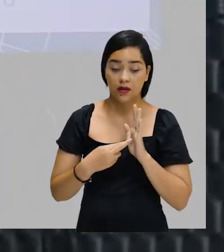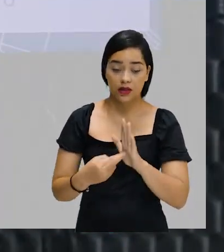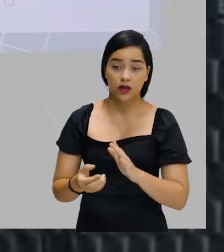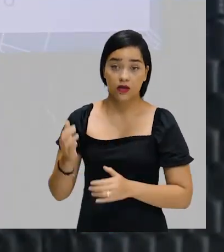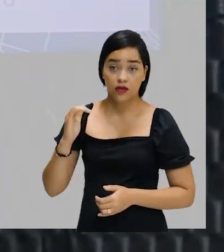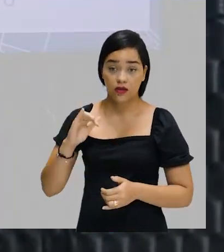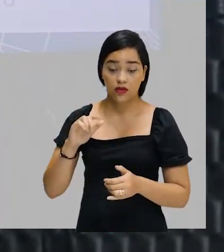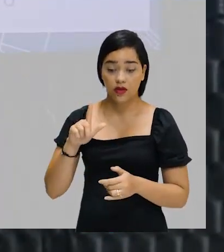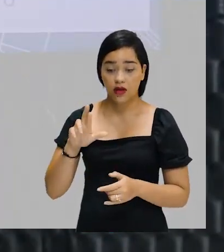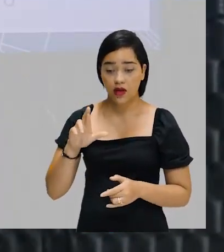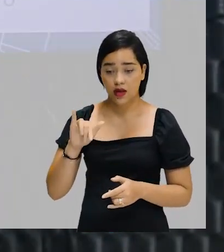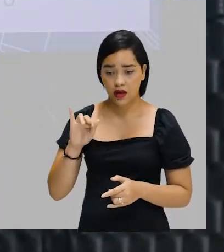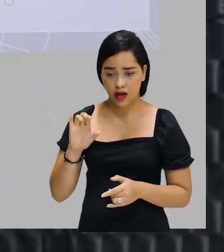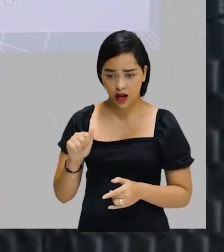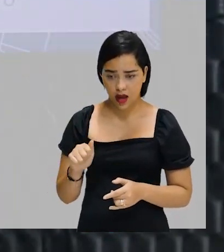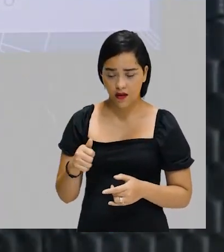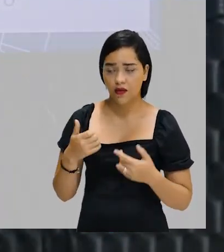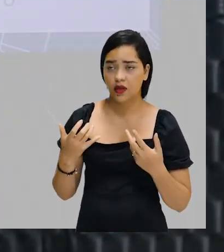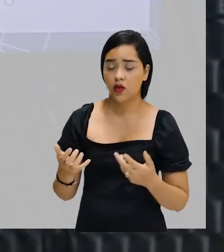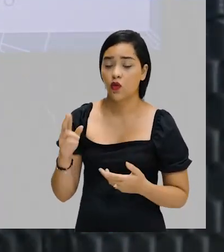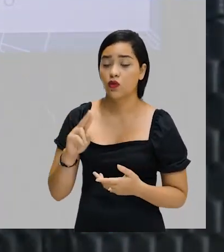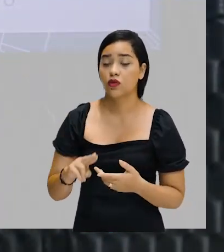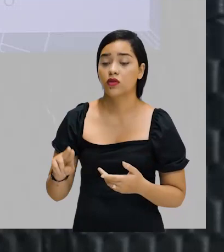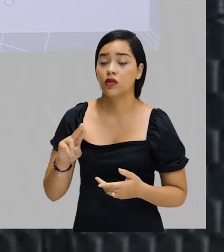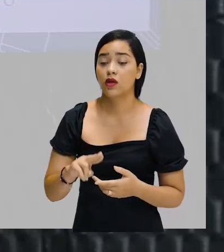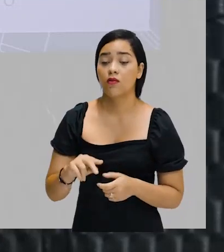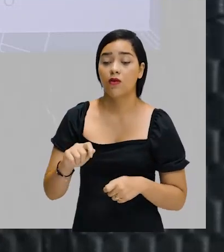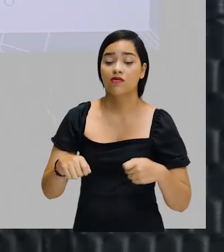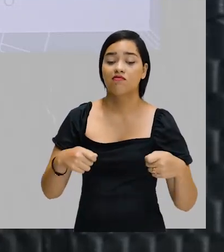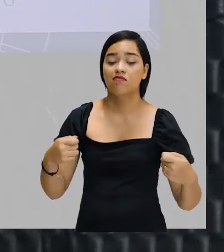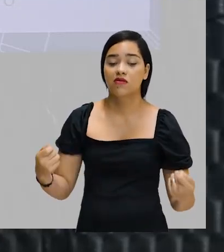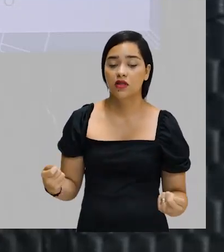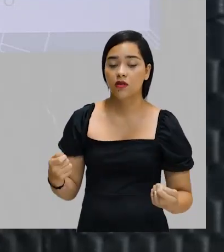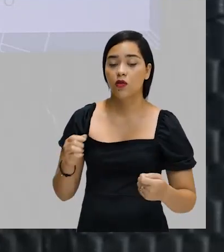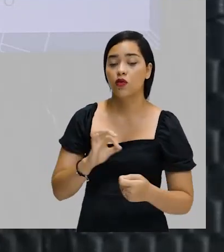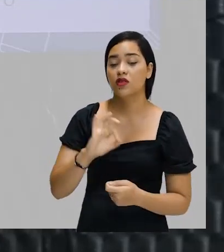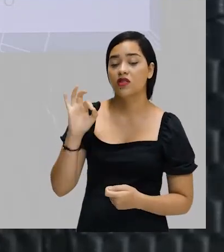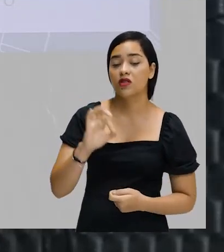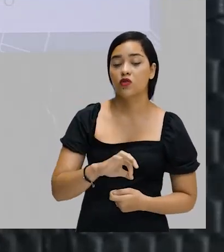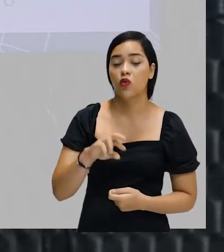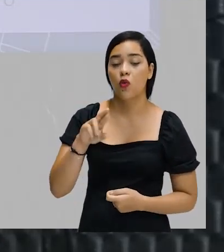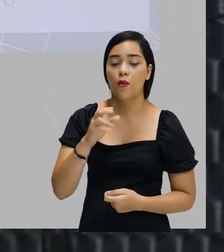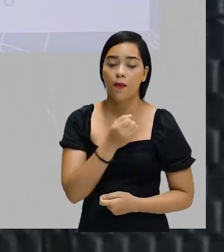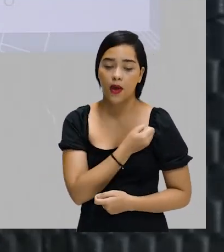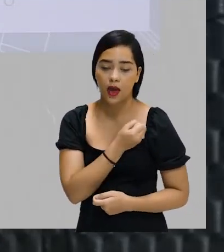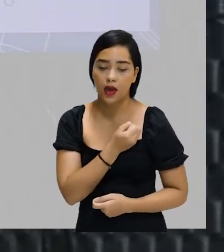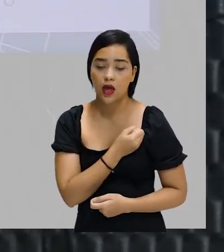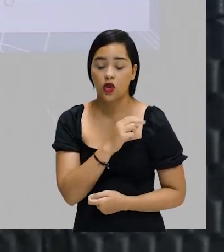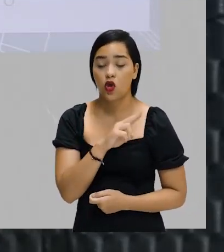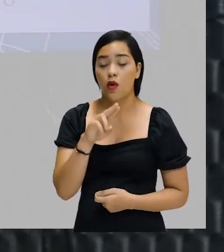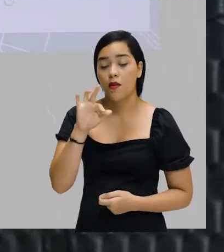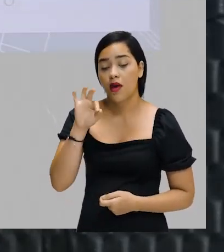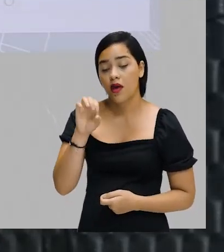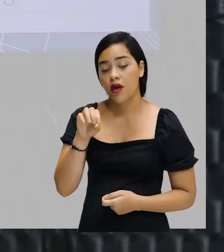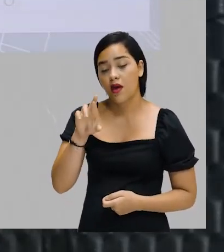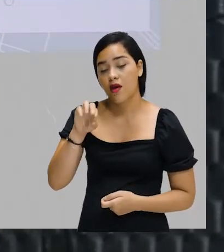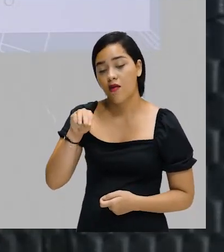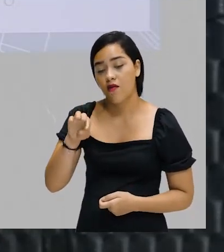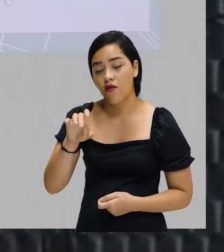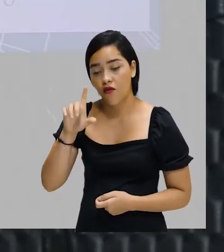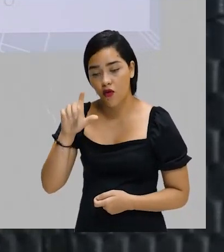representação gráfica de uma substância, utilizando os símbolos e os índices numéricos, é